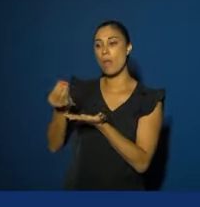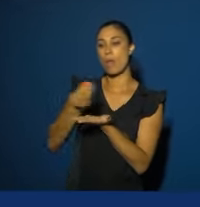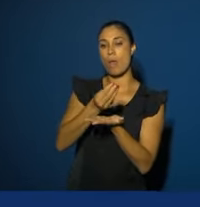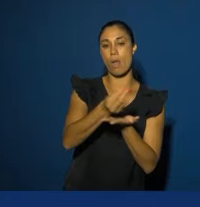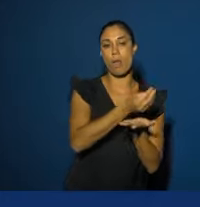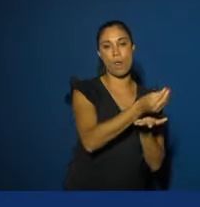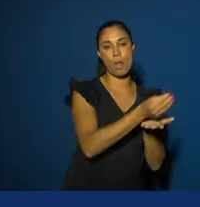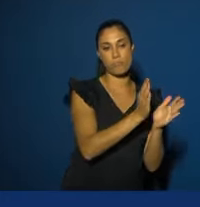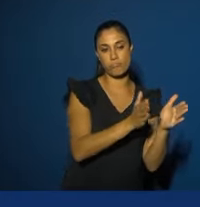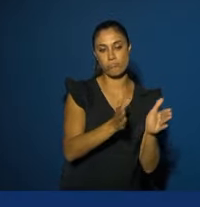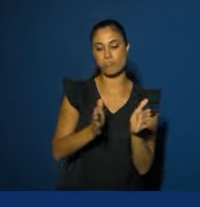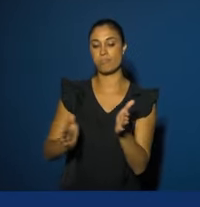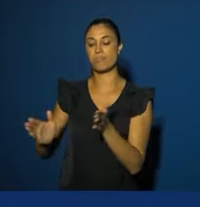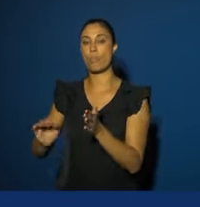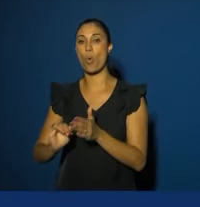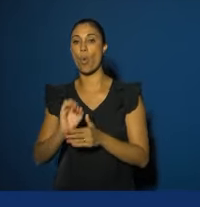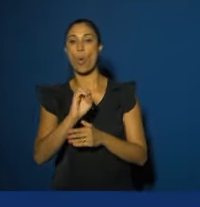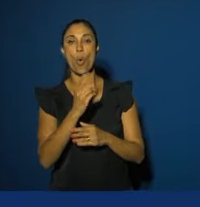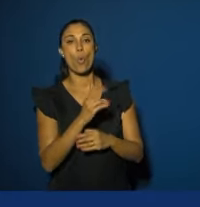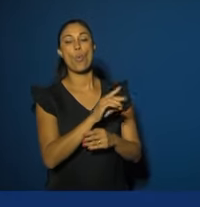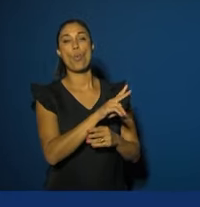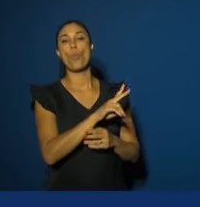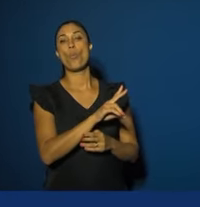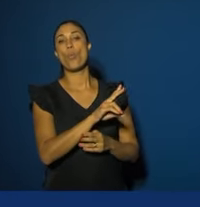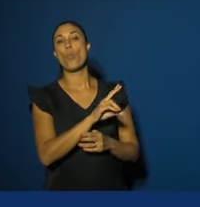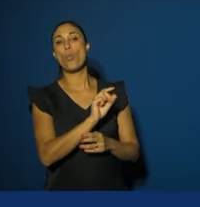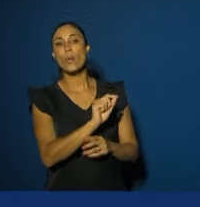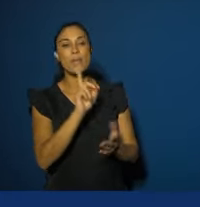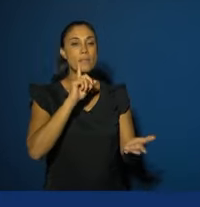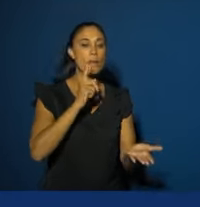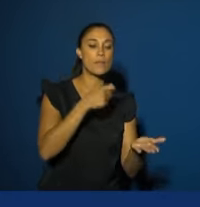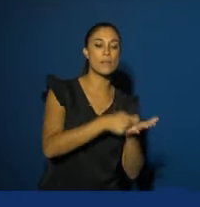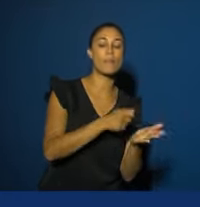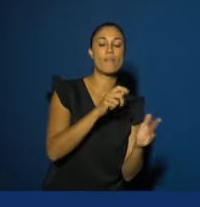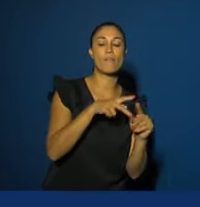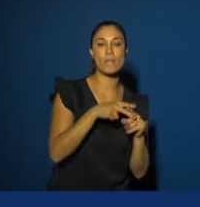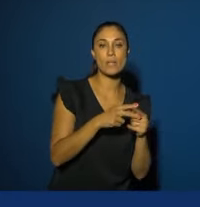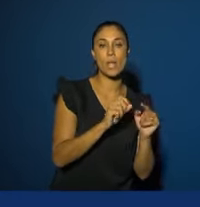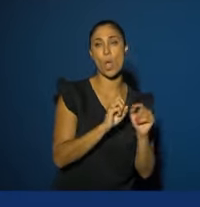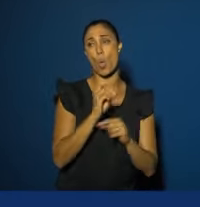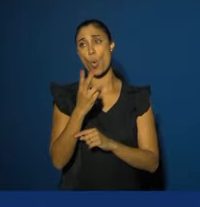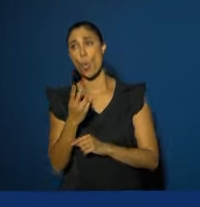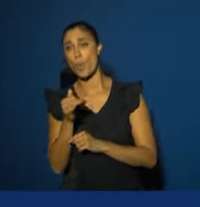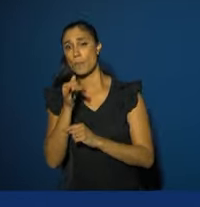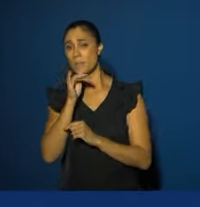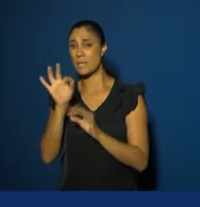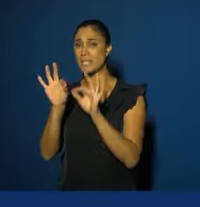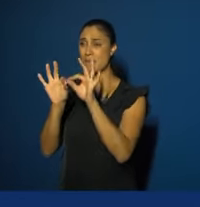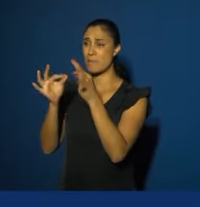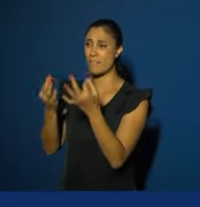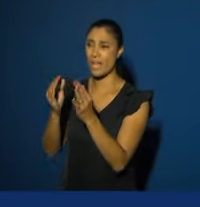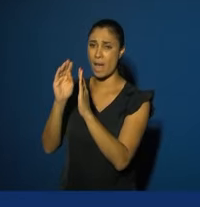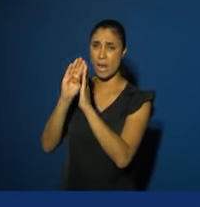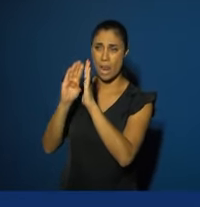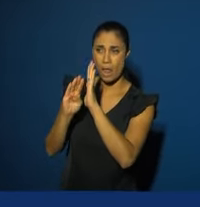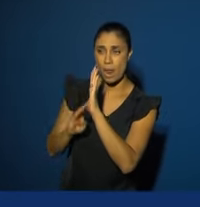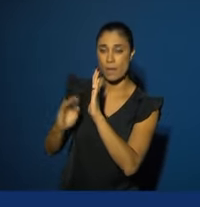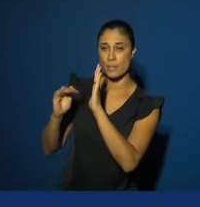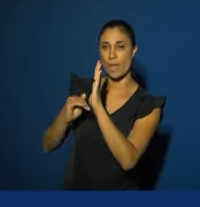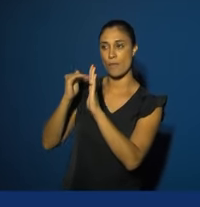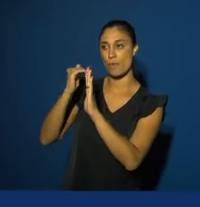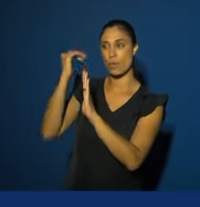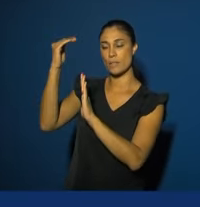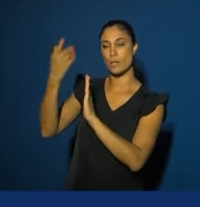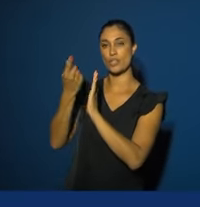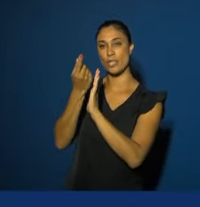sequência tal ou o w definido para poder fazer a regulação ou a simplificação da evolução